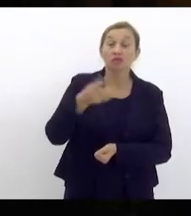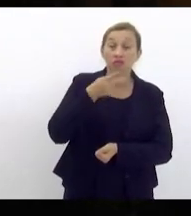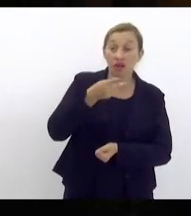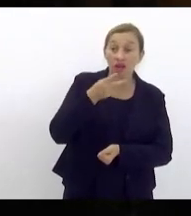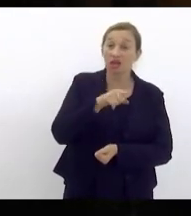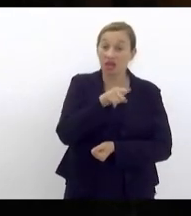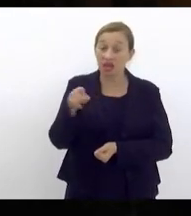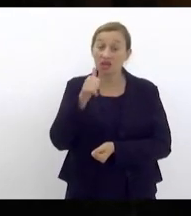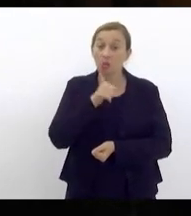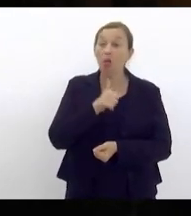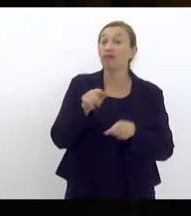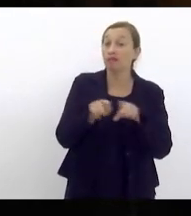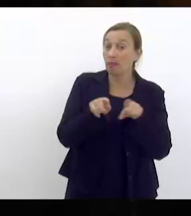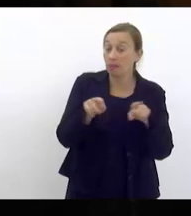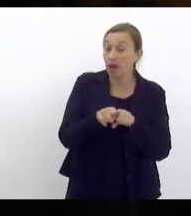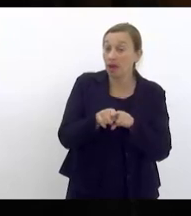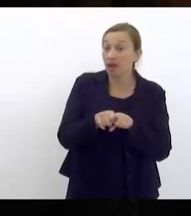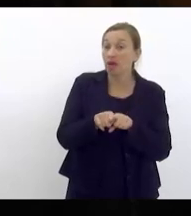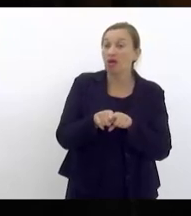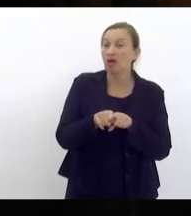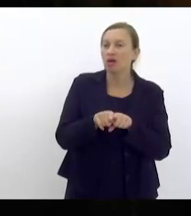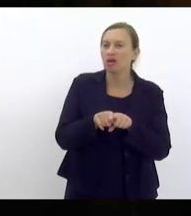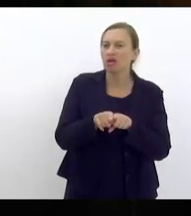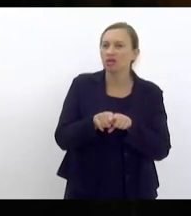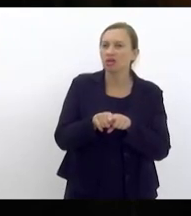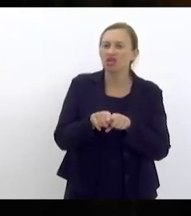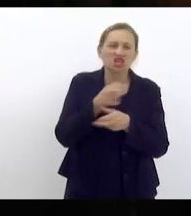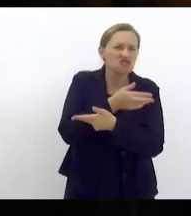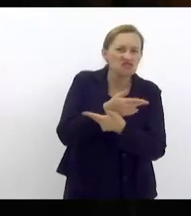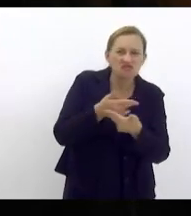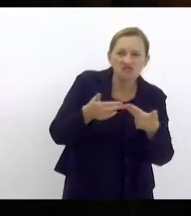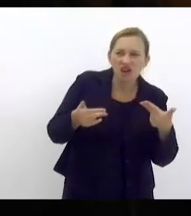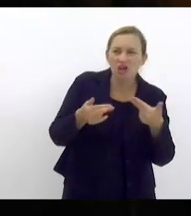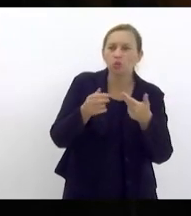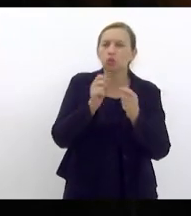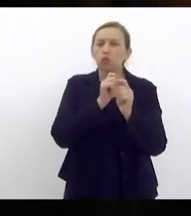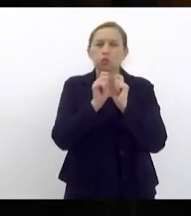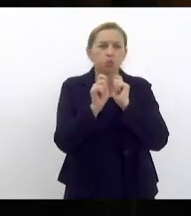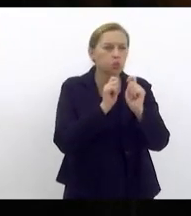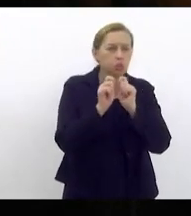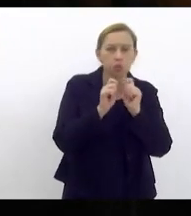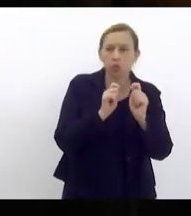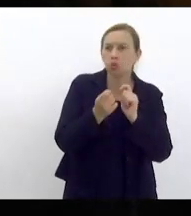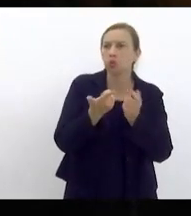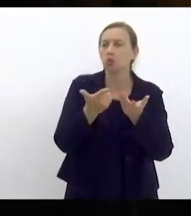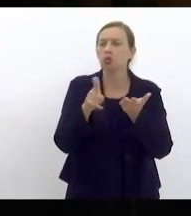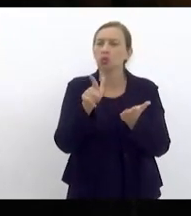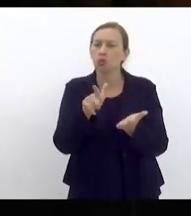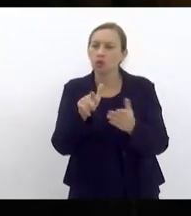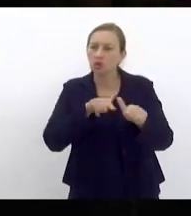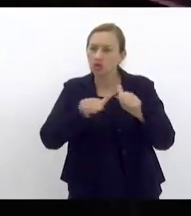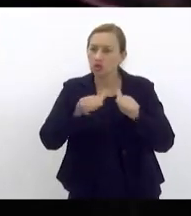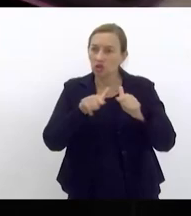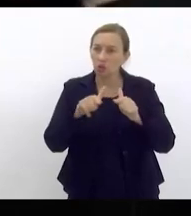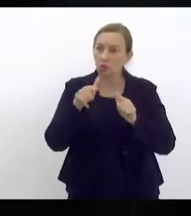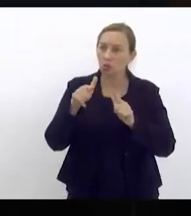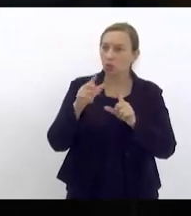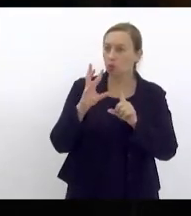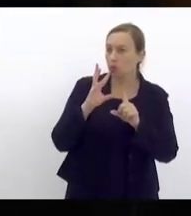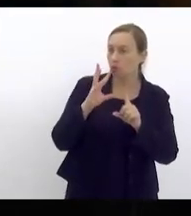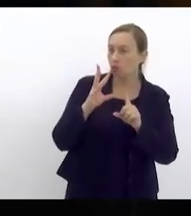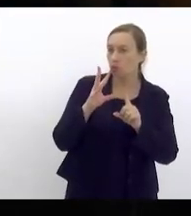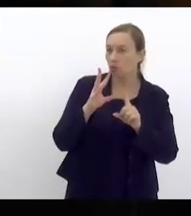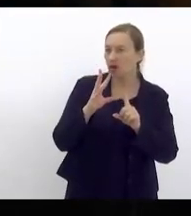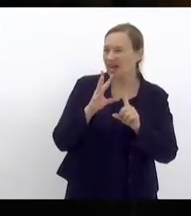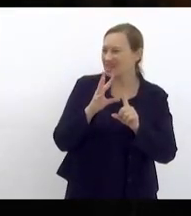que essas mulheres também que em várias entrevistas de emprego lá em São assediadas moralmente